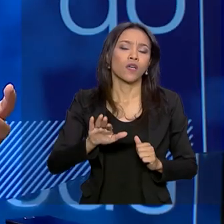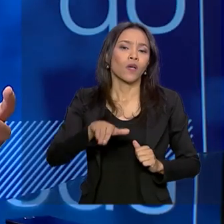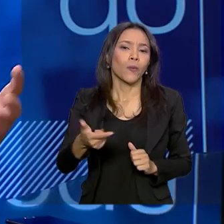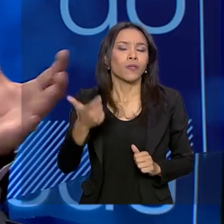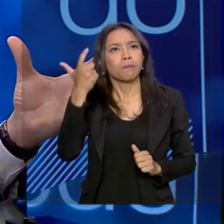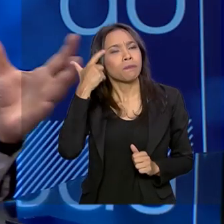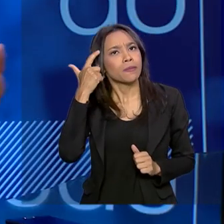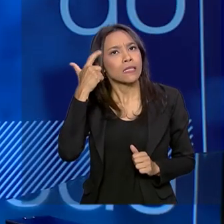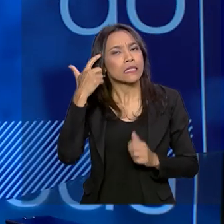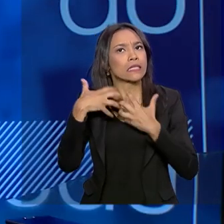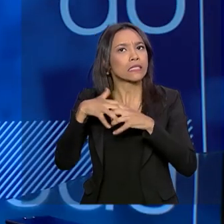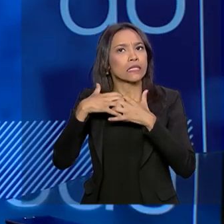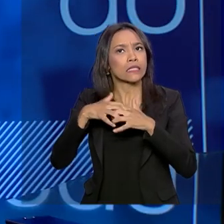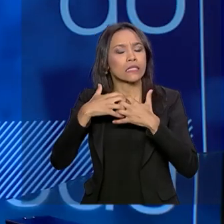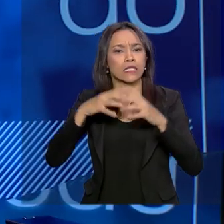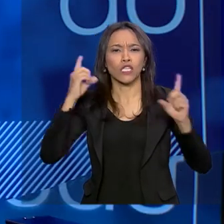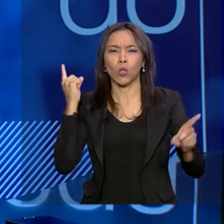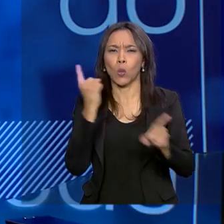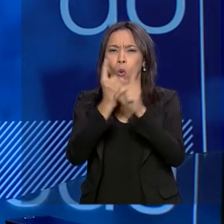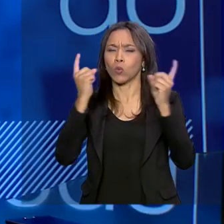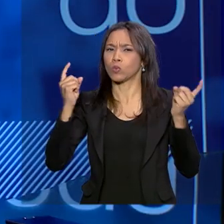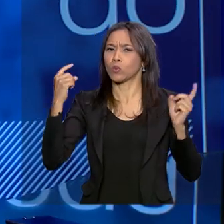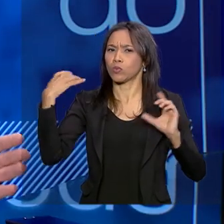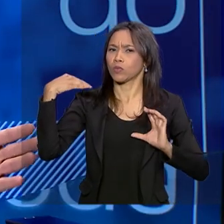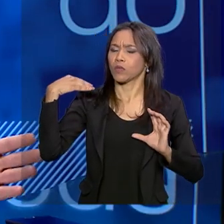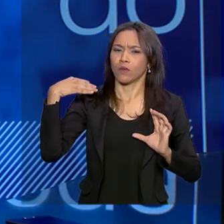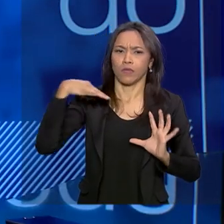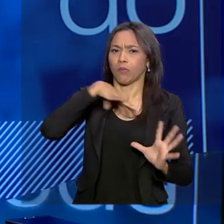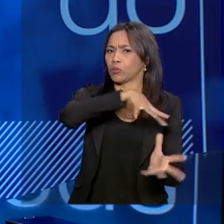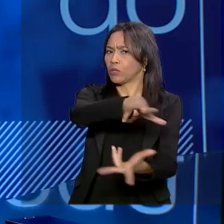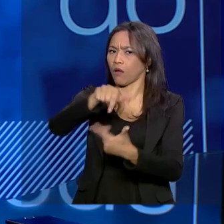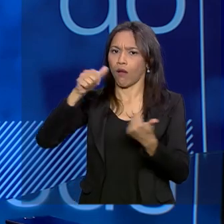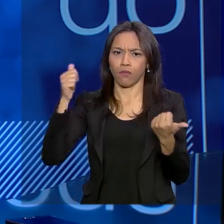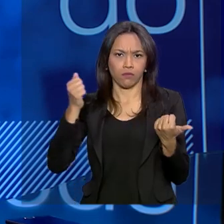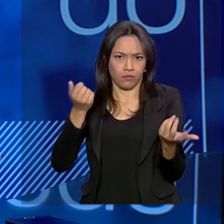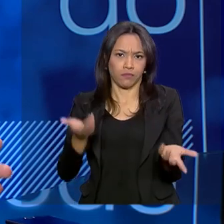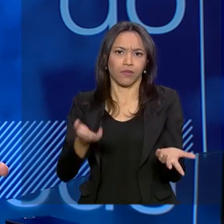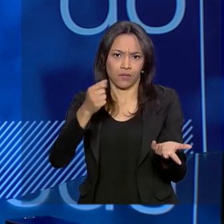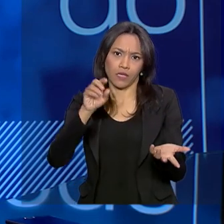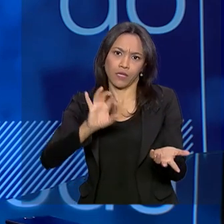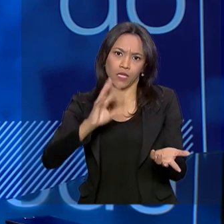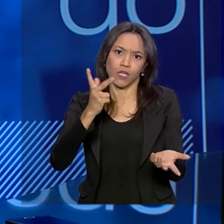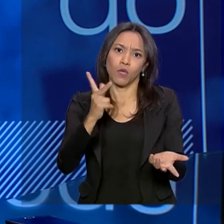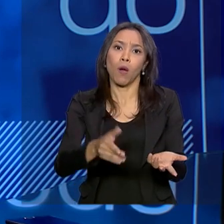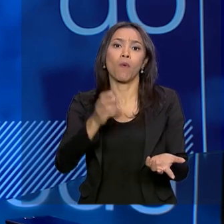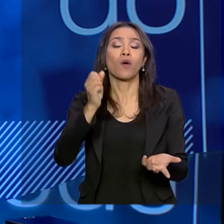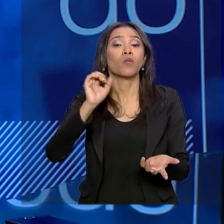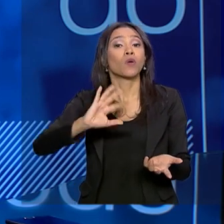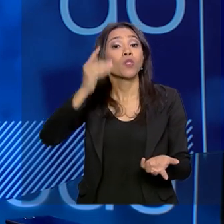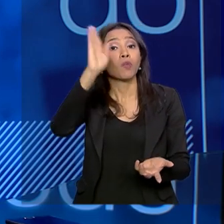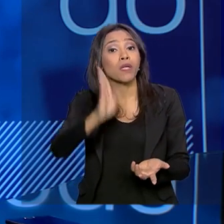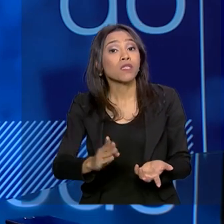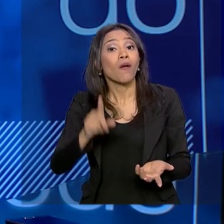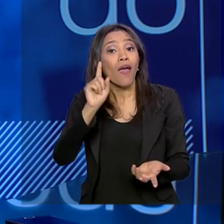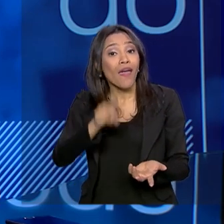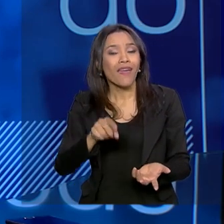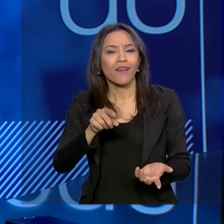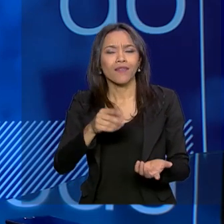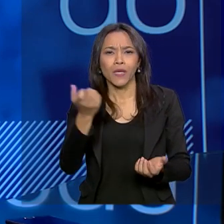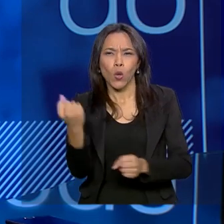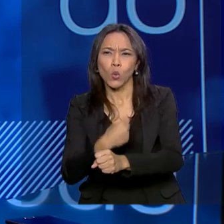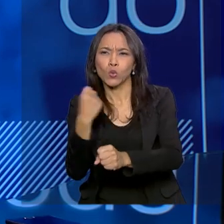um pouco nesses grandes eventos internacionais que ocorreram no Brasil, eles deixaram um legado. Esse legado é um legado de infraestrutura